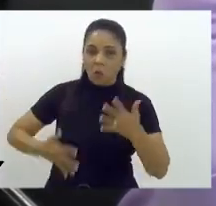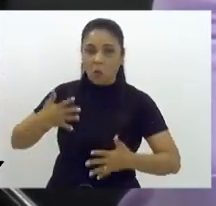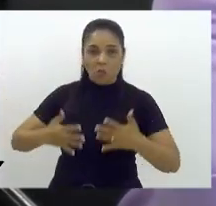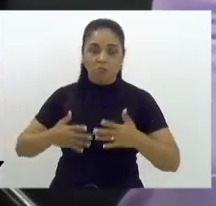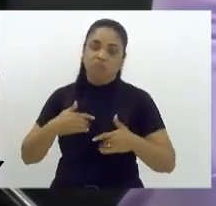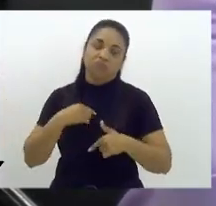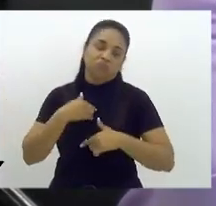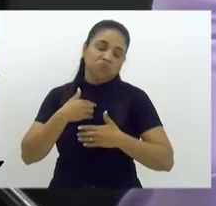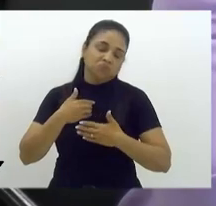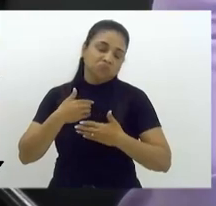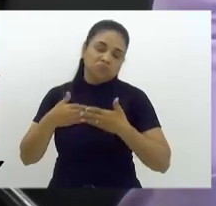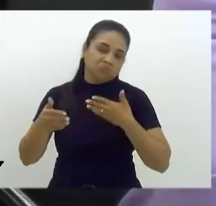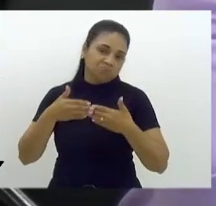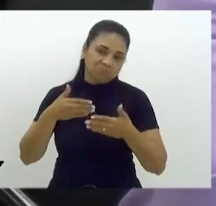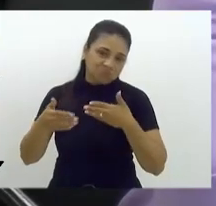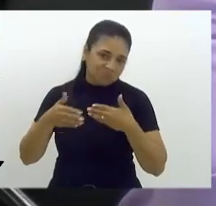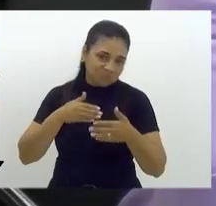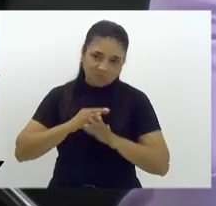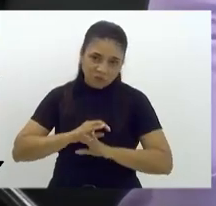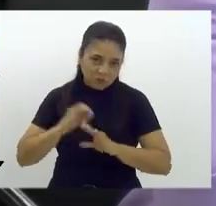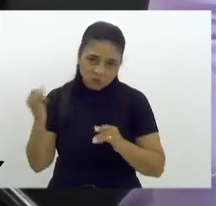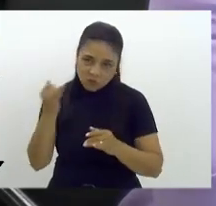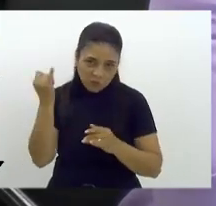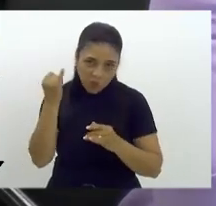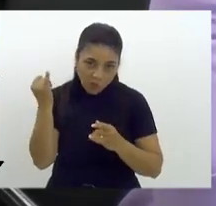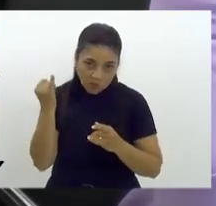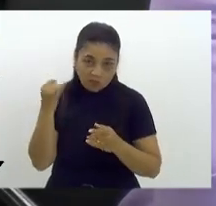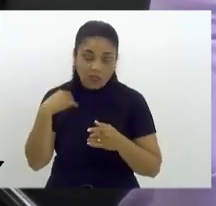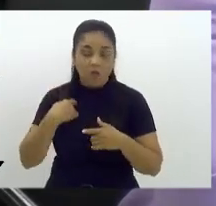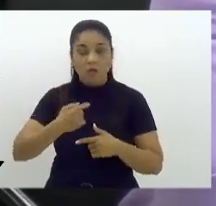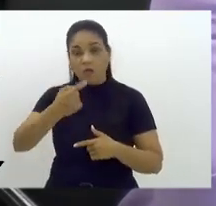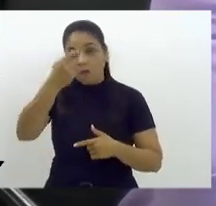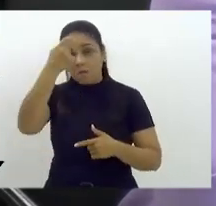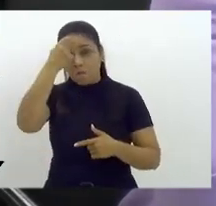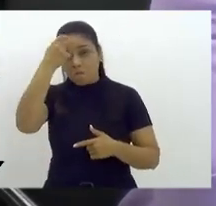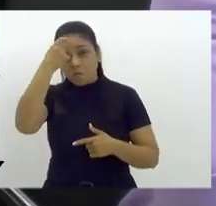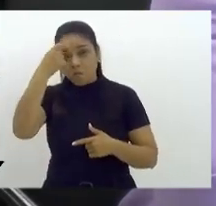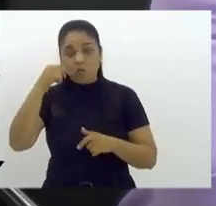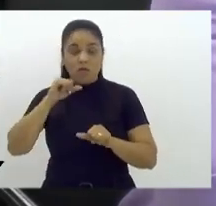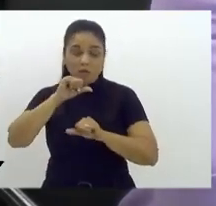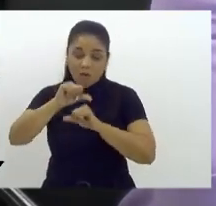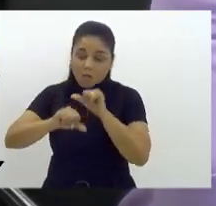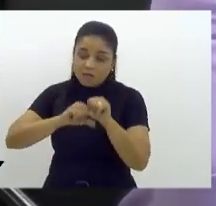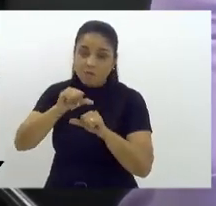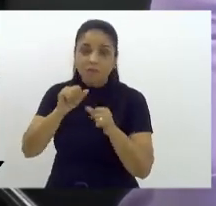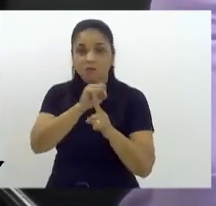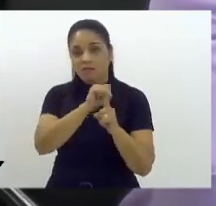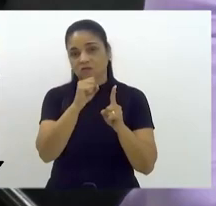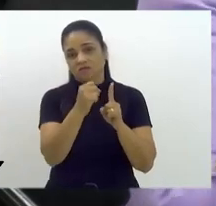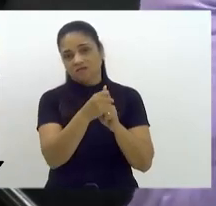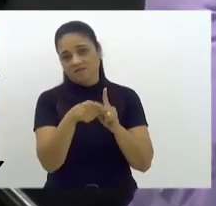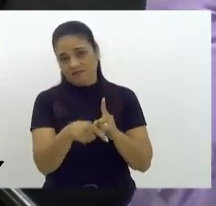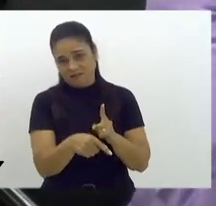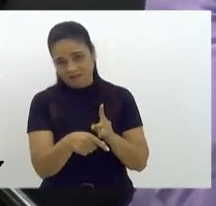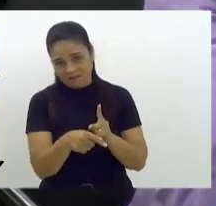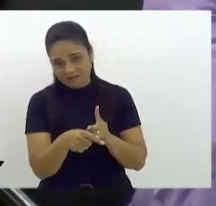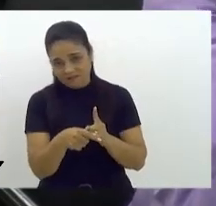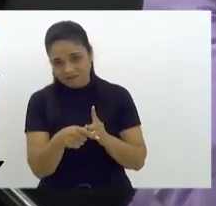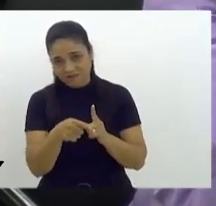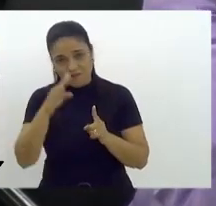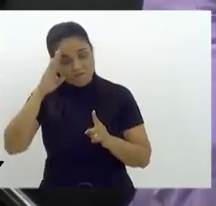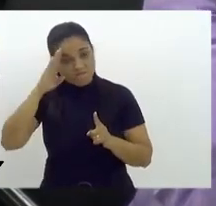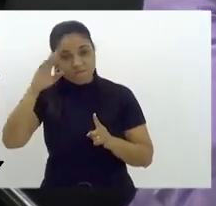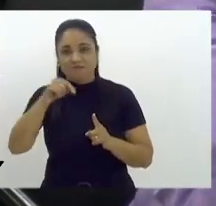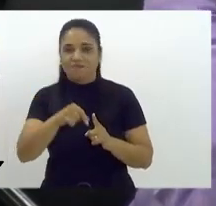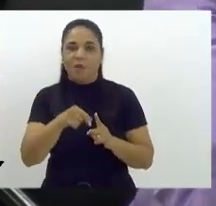não vai mudar o que precisa ser mudado dentro do pensamento da sociedade e aí é é toda uma são